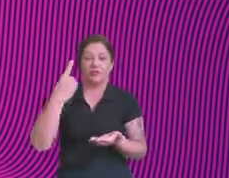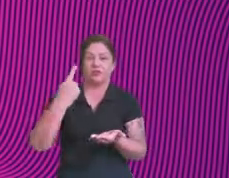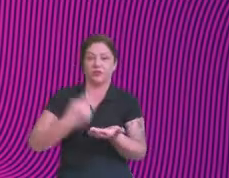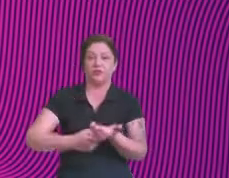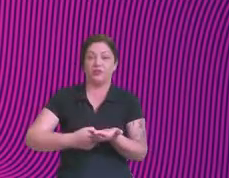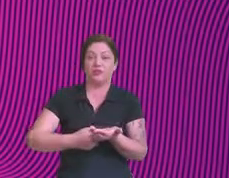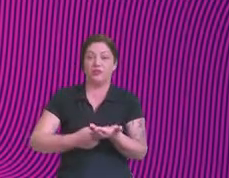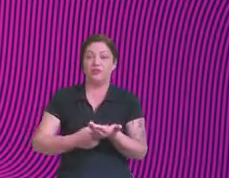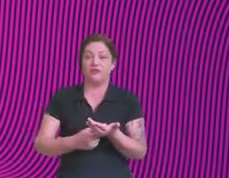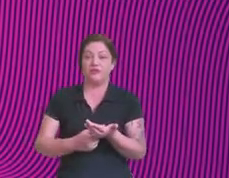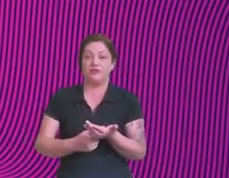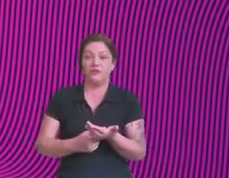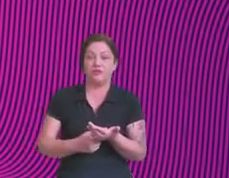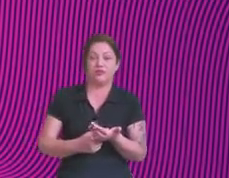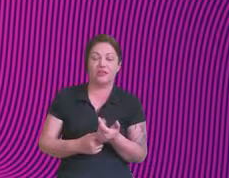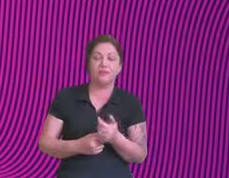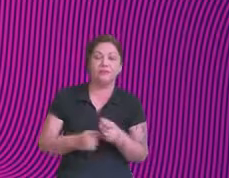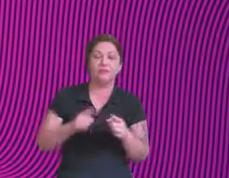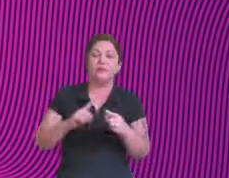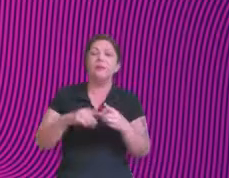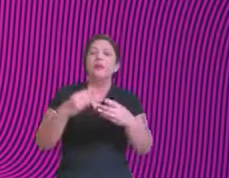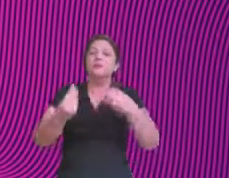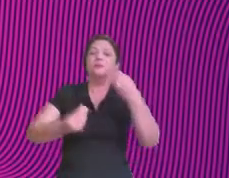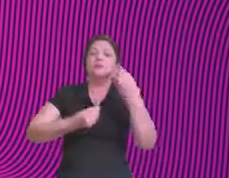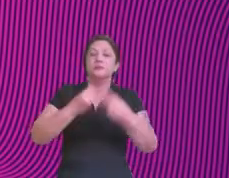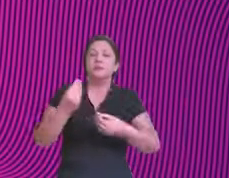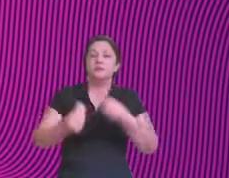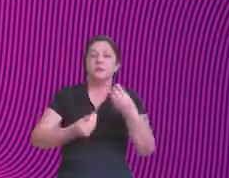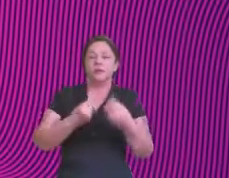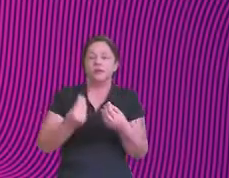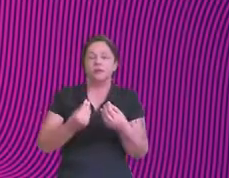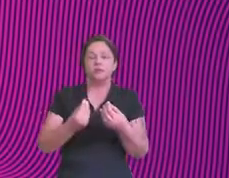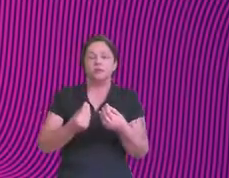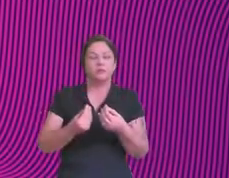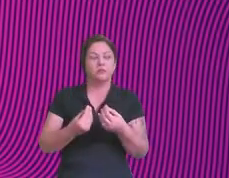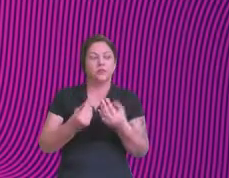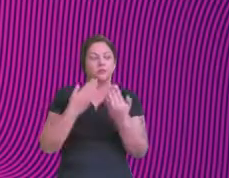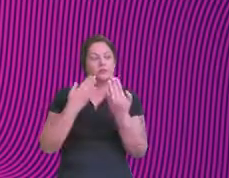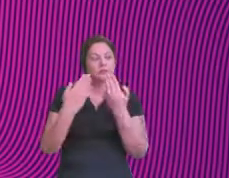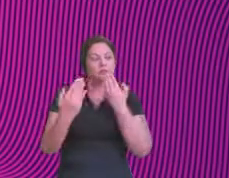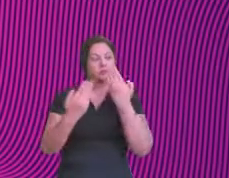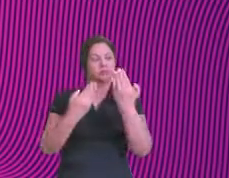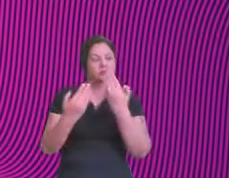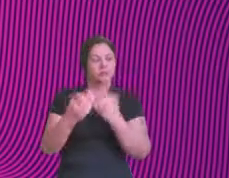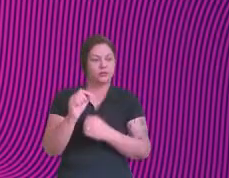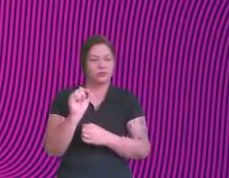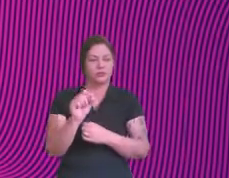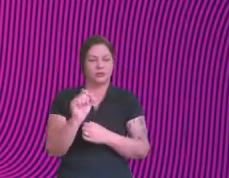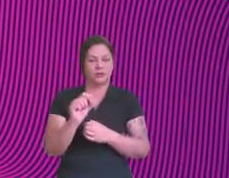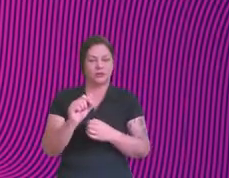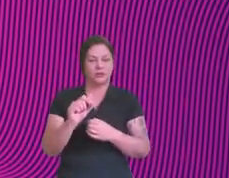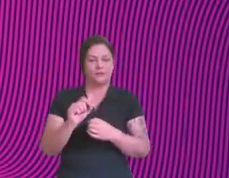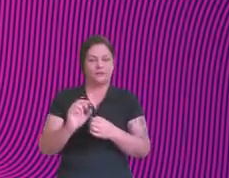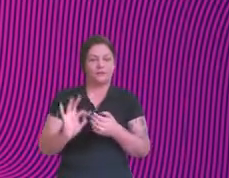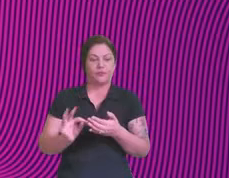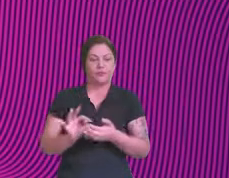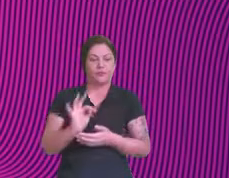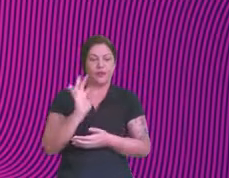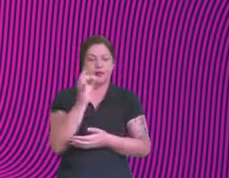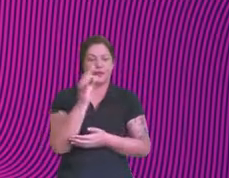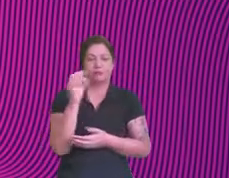gente necessitaria, atualmente, de um estudo que comparasse a técnica hipertérmica com a